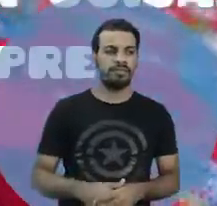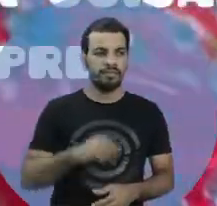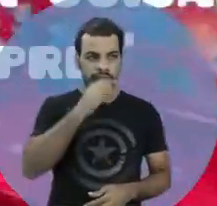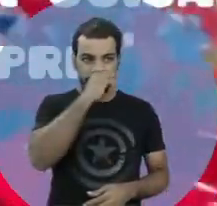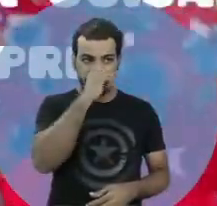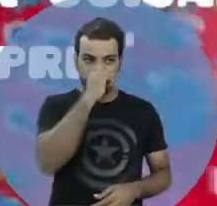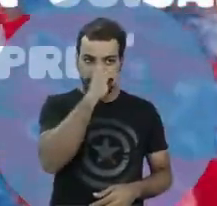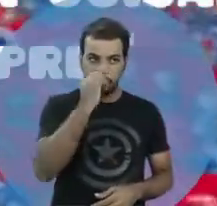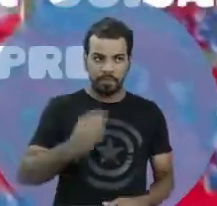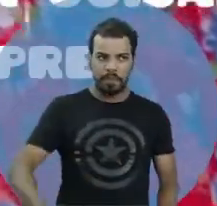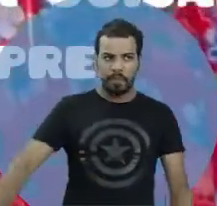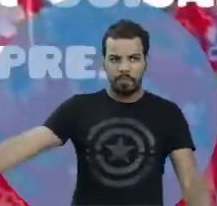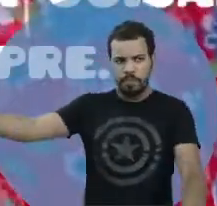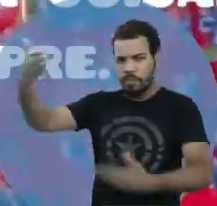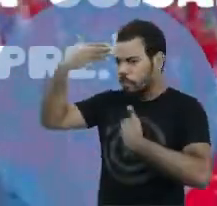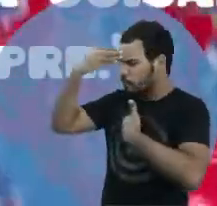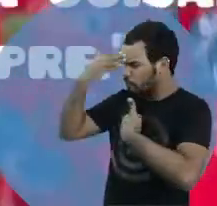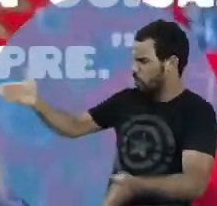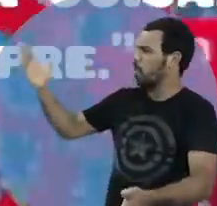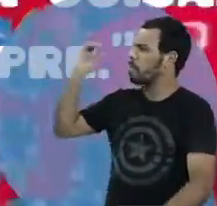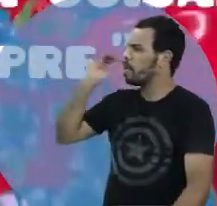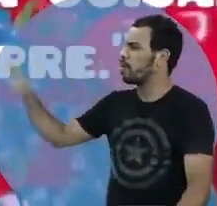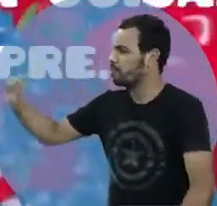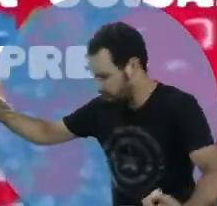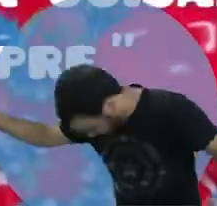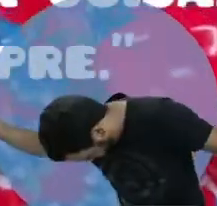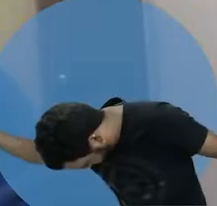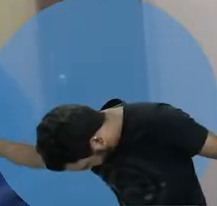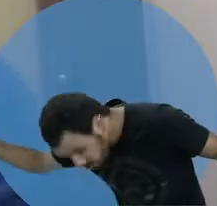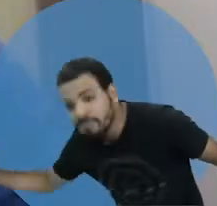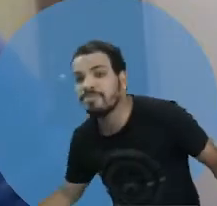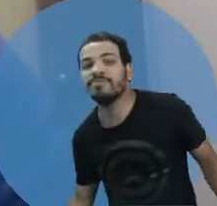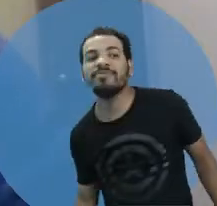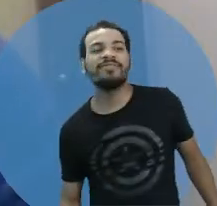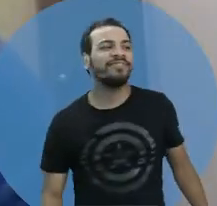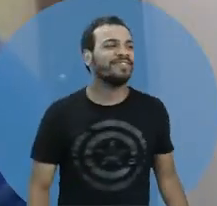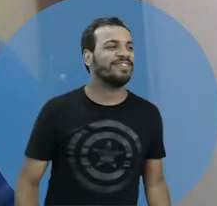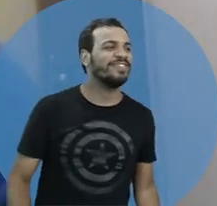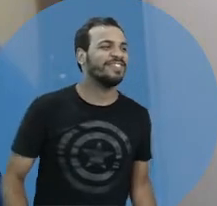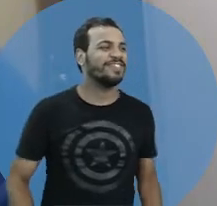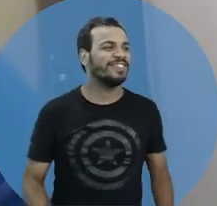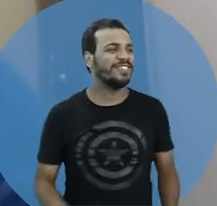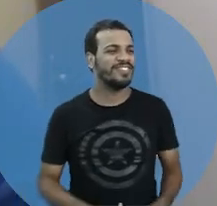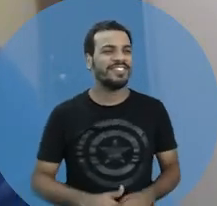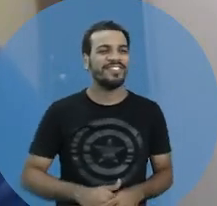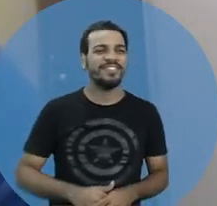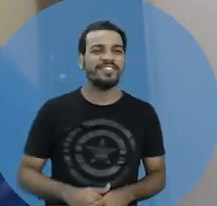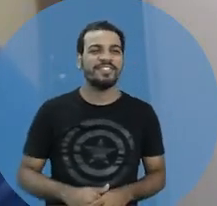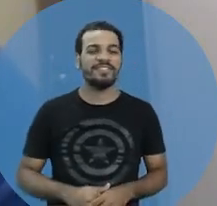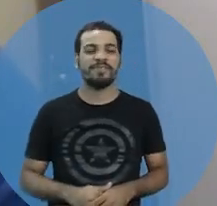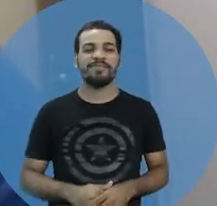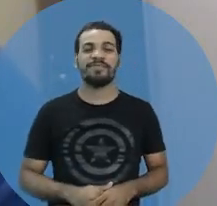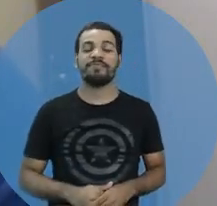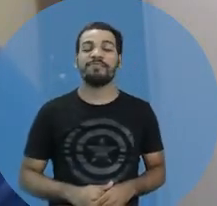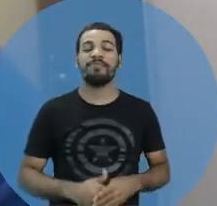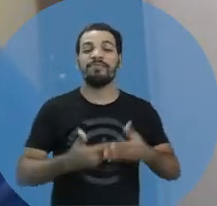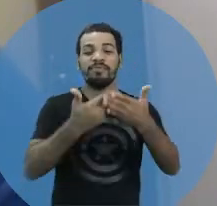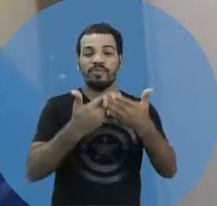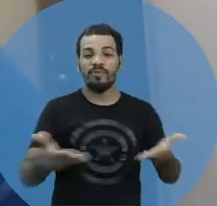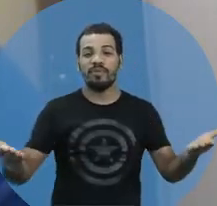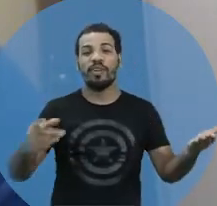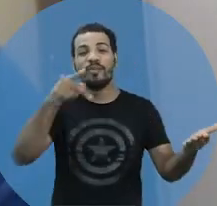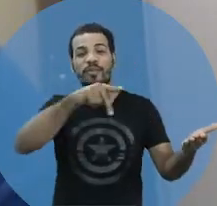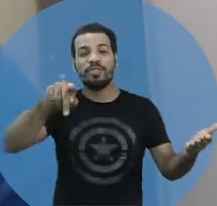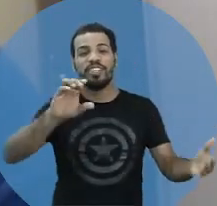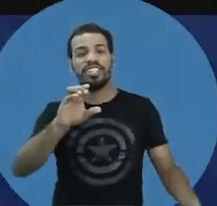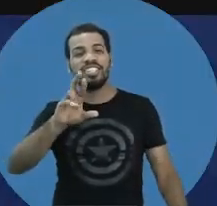Muito obrigado, grande Paulo. Vamos contar um pouco do trabalho da professora Cristiane